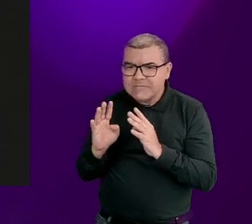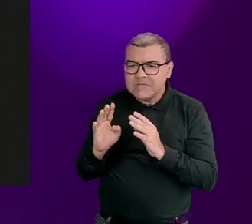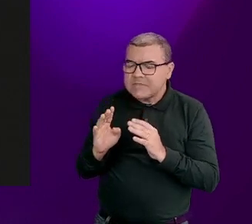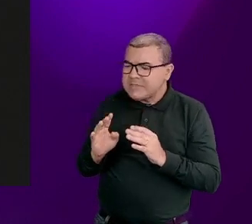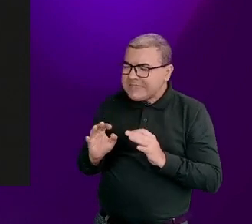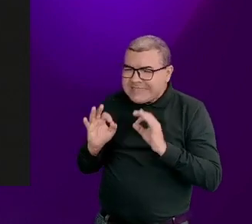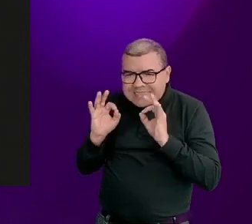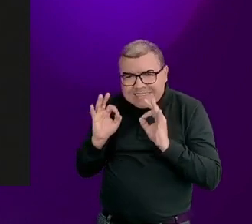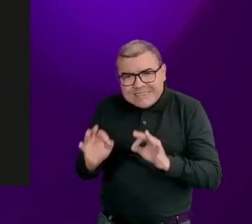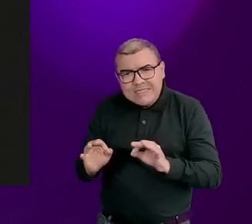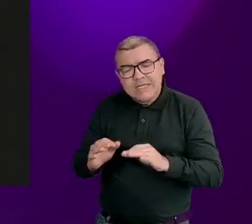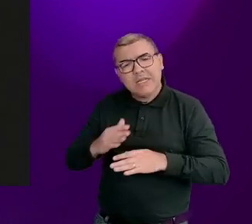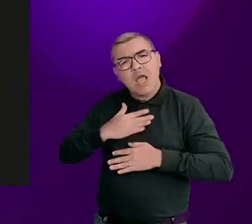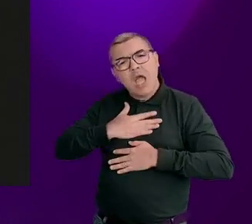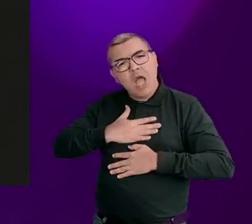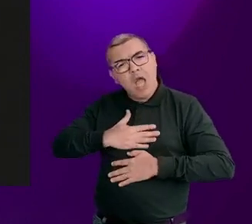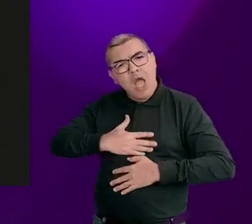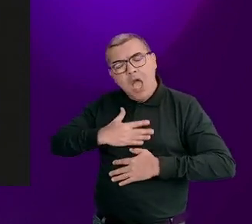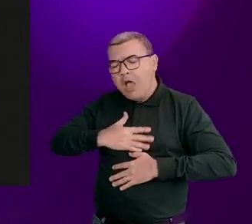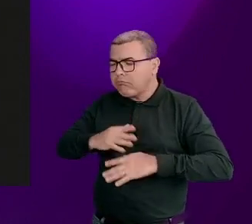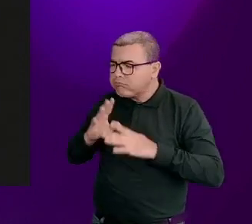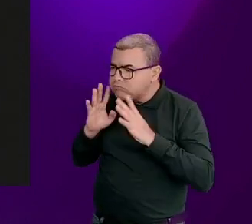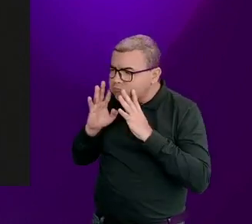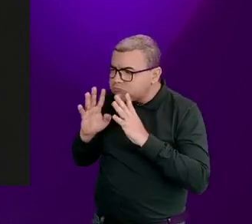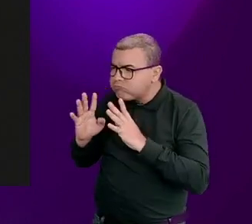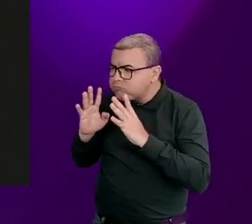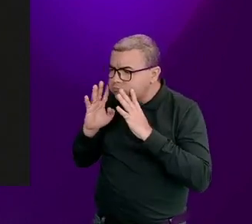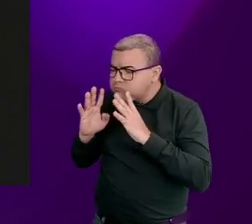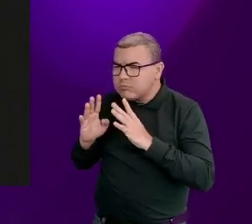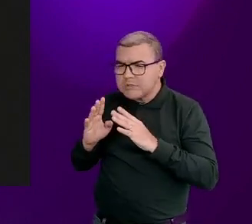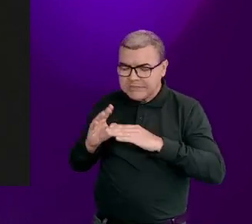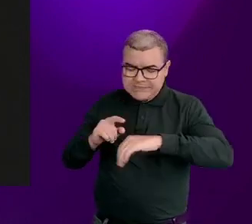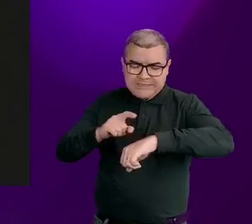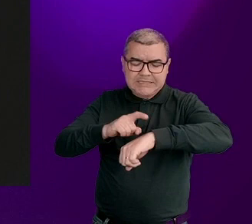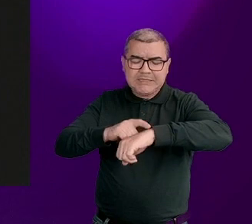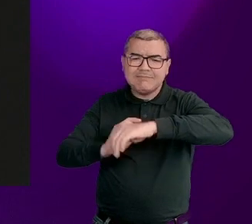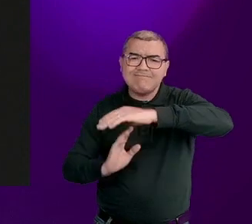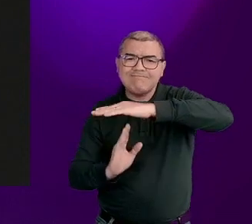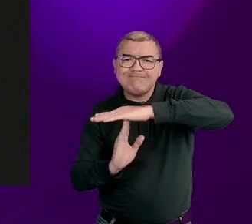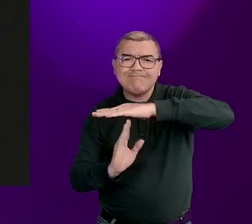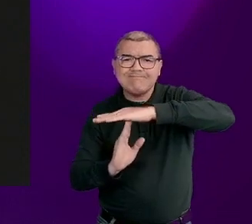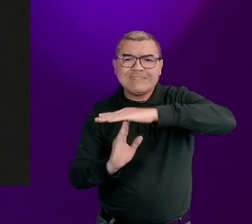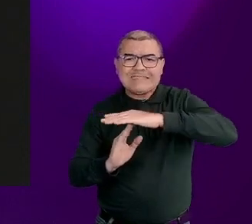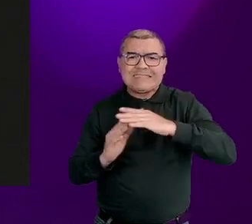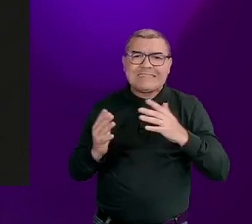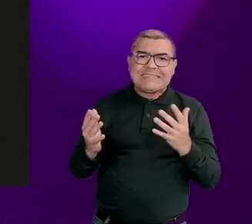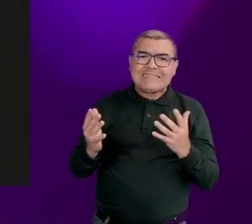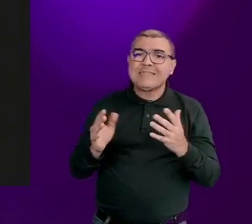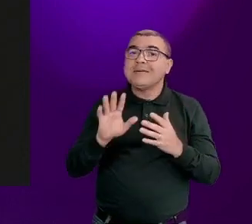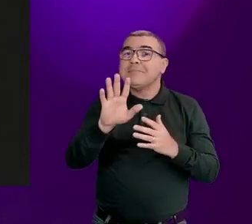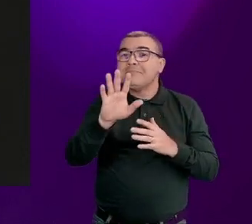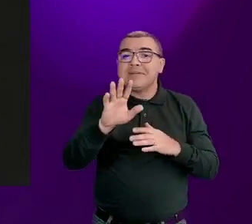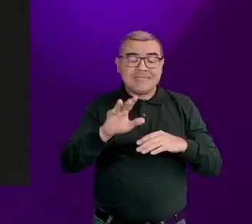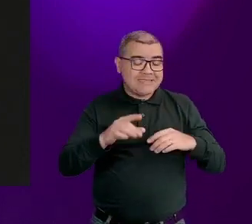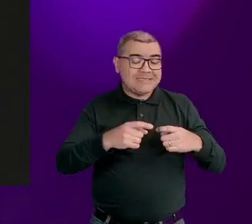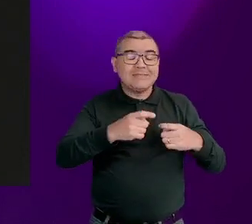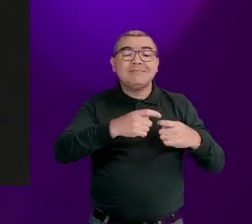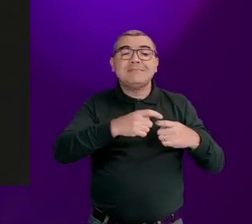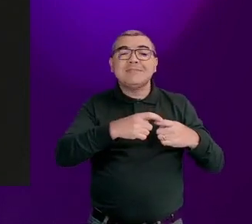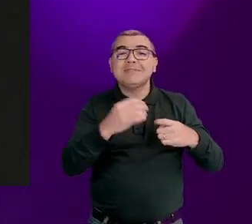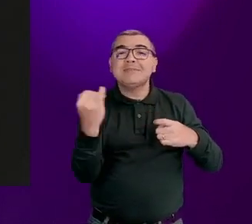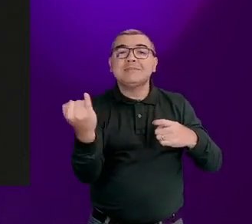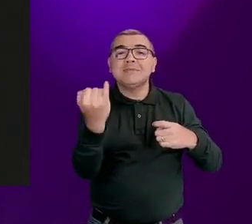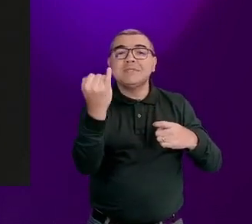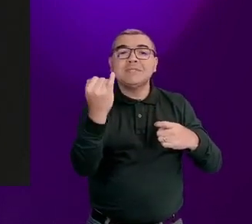atendimento como você gostaria, né, com um tempo exíguo. Agora, para o médico, é importante,